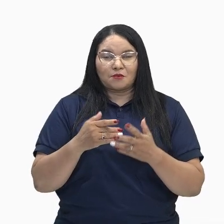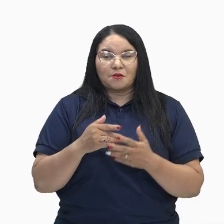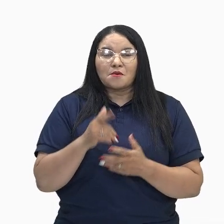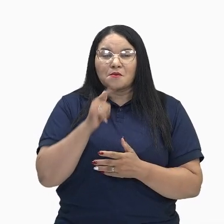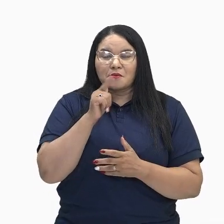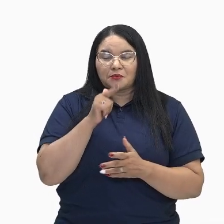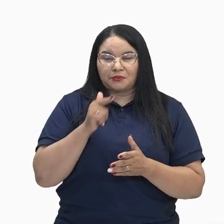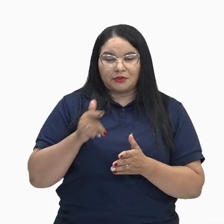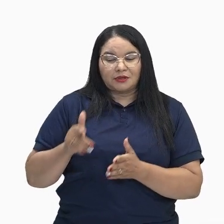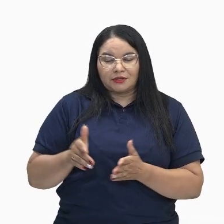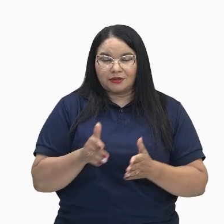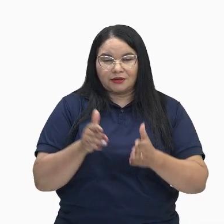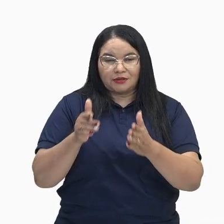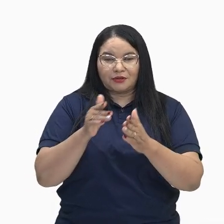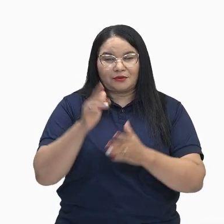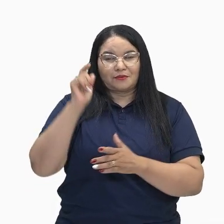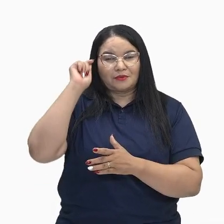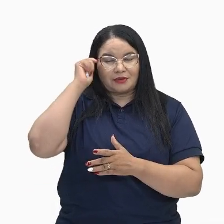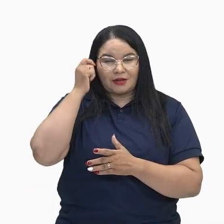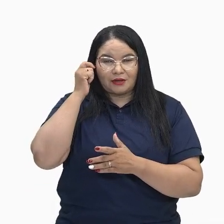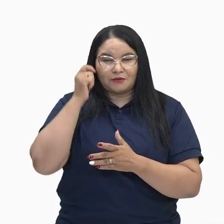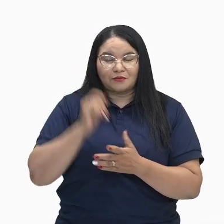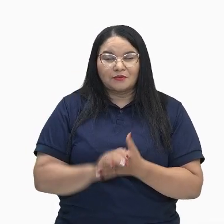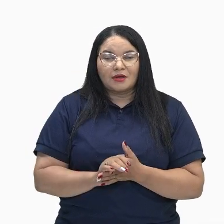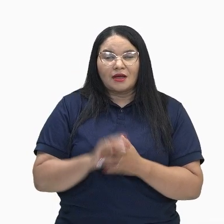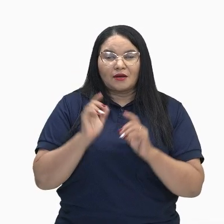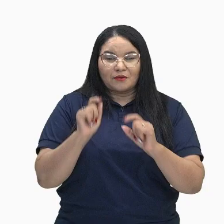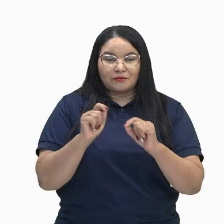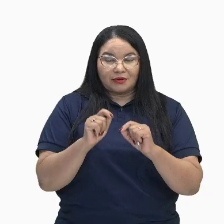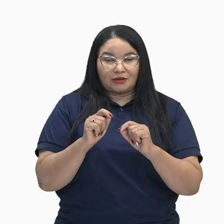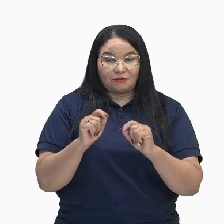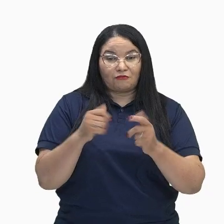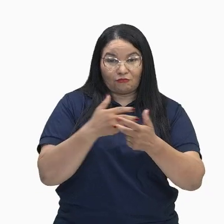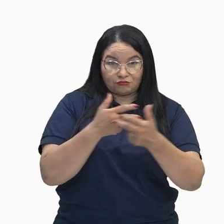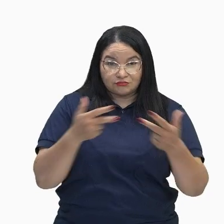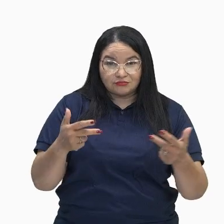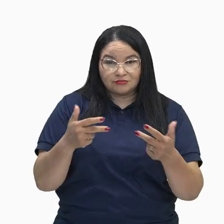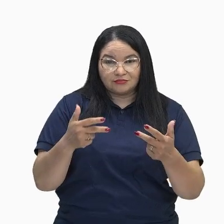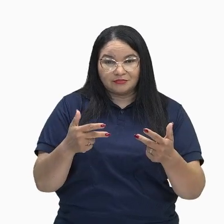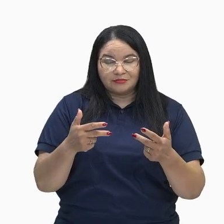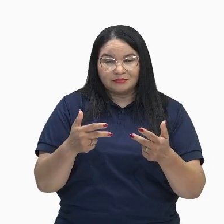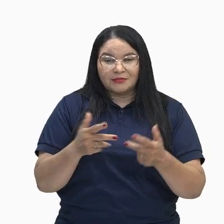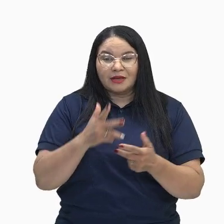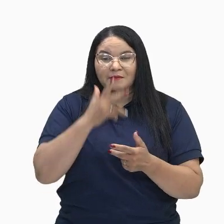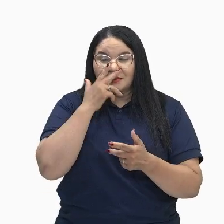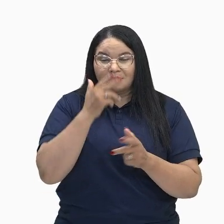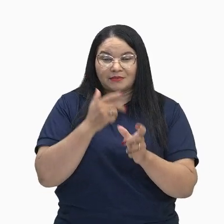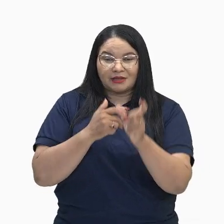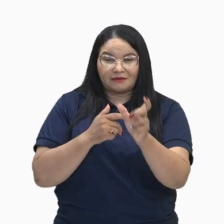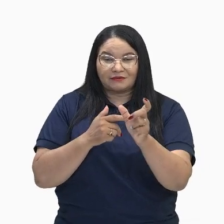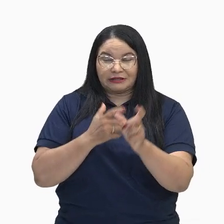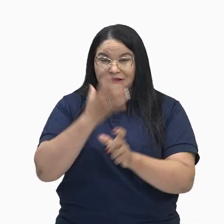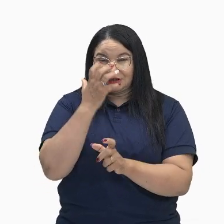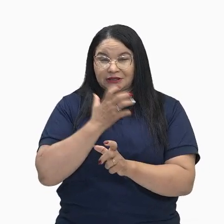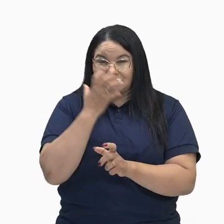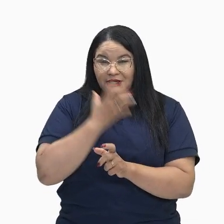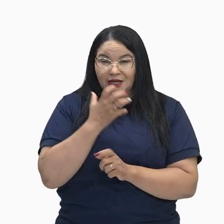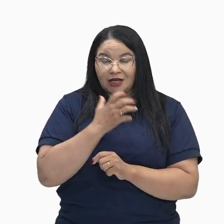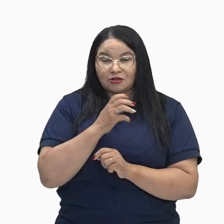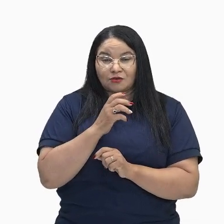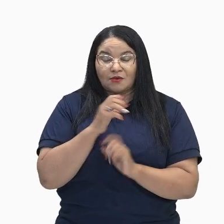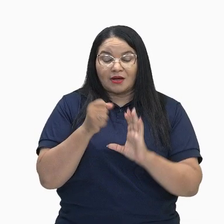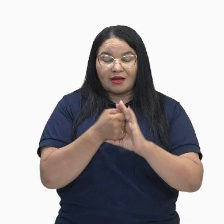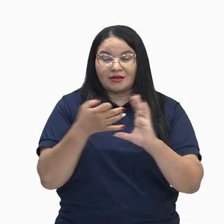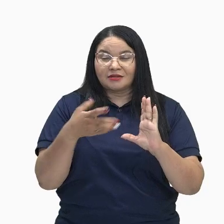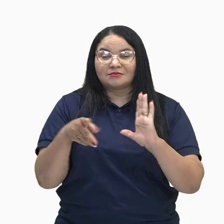que a palavra Rio Negro é o ser inanimado e zangado é uma característica o quê? Do ser humano. O ser humano